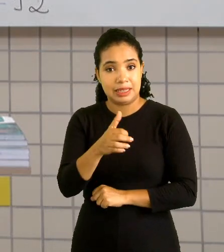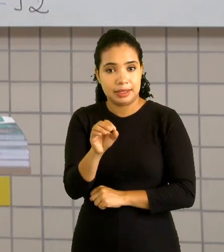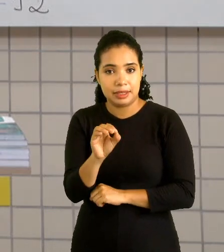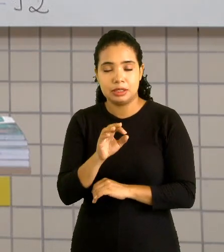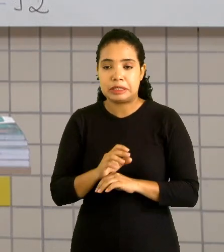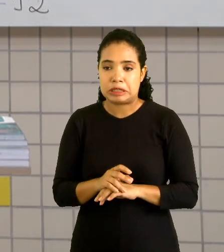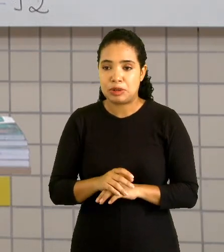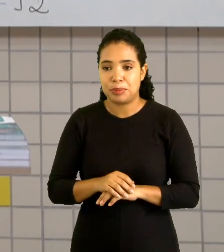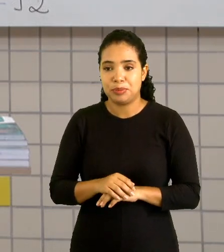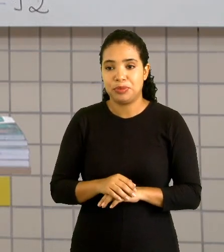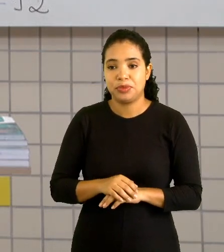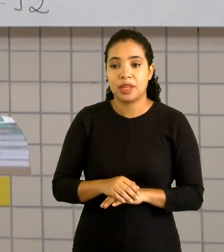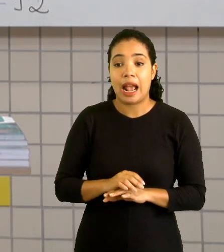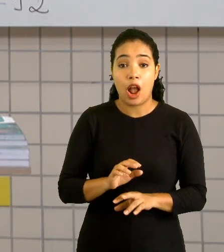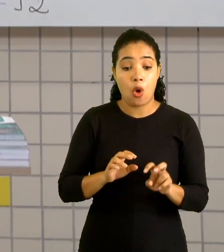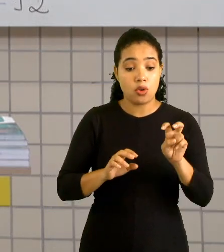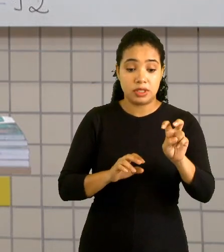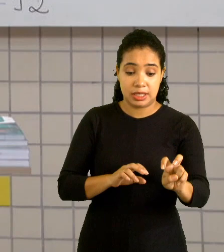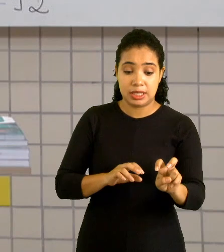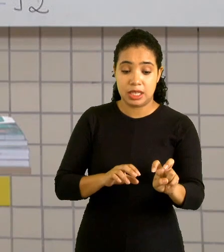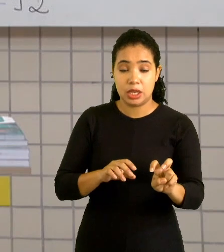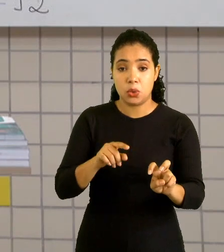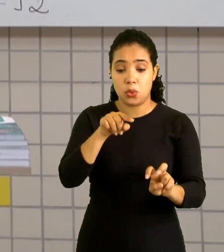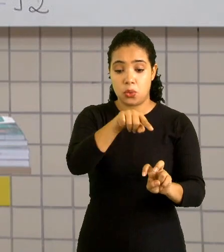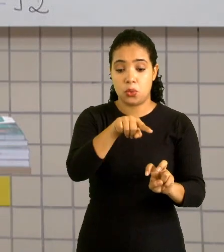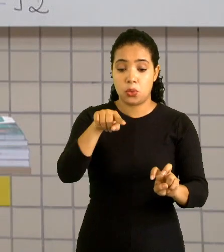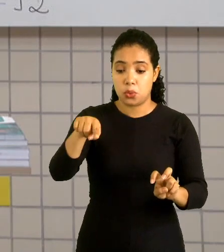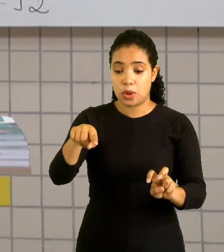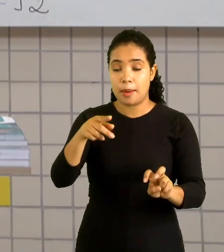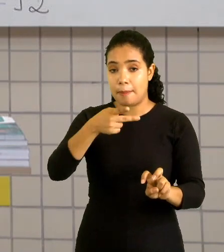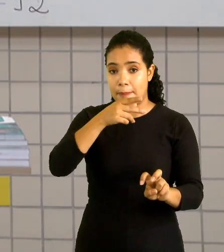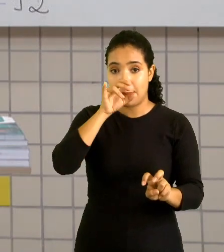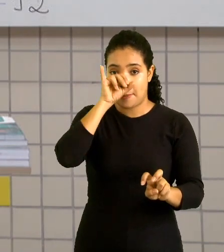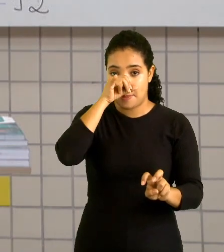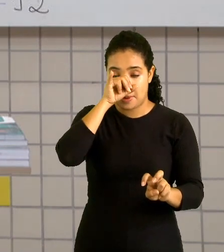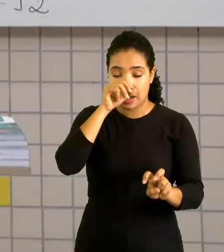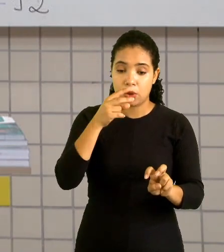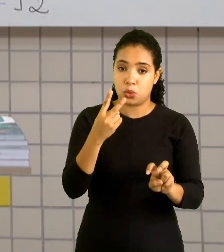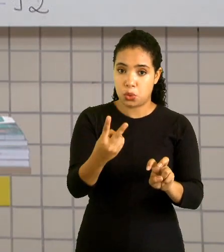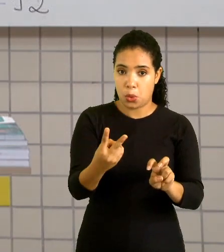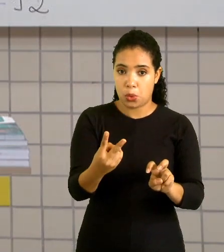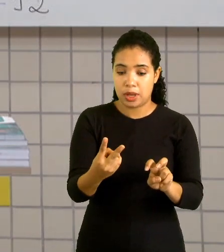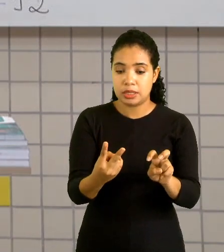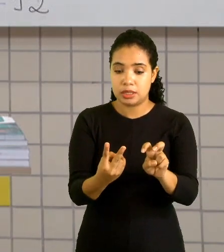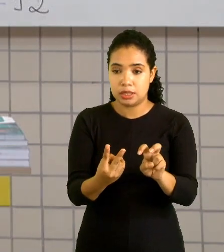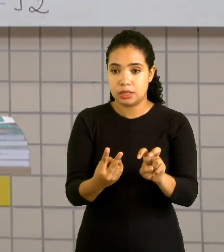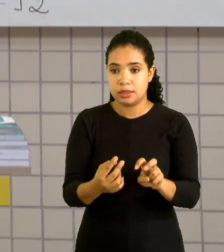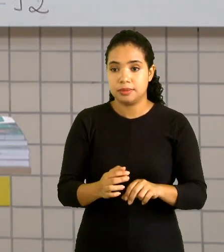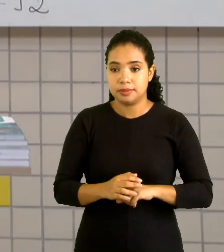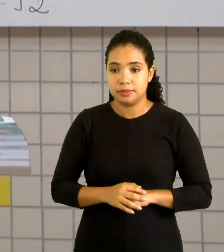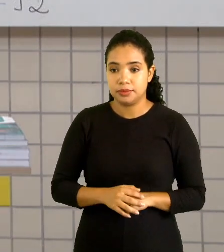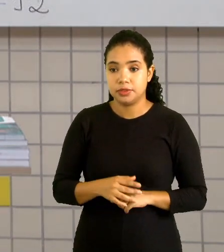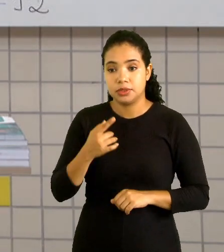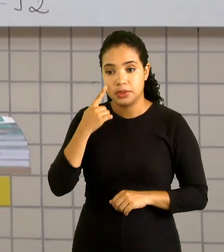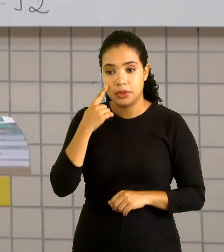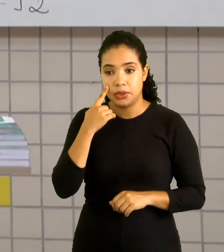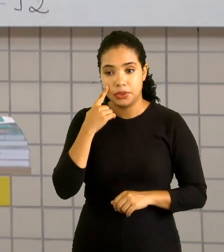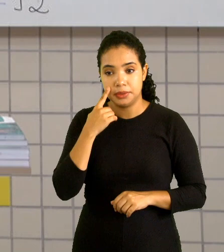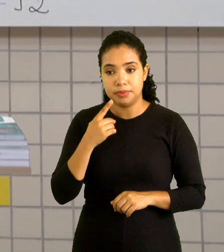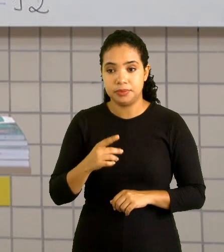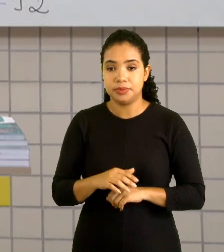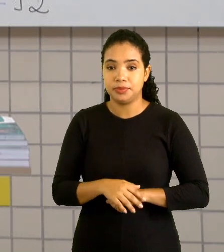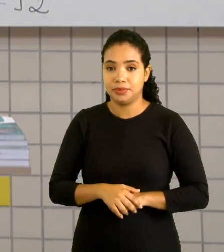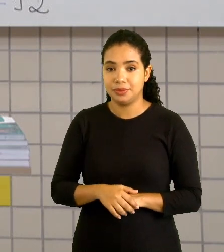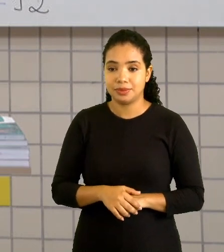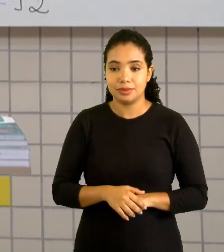5 duas vezes, que é a quantidade que nós temos aqui. Ok? Vamos fazer outra conta usando a Pepa e o Jorge.